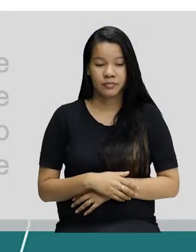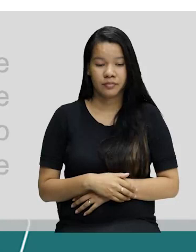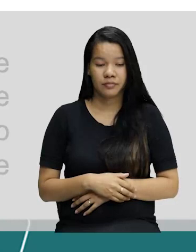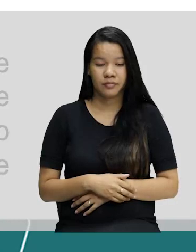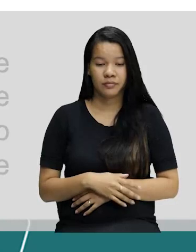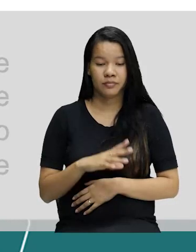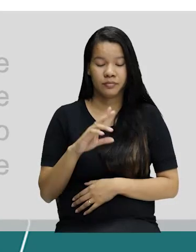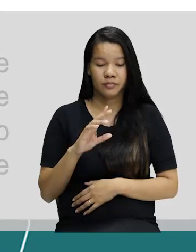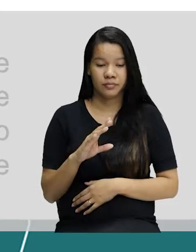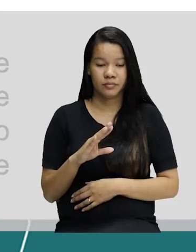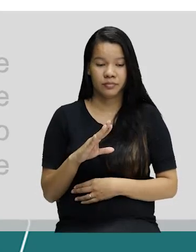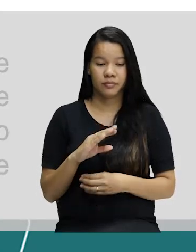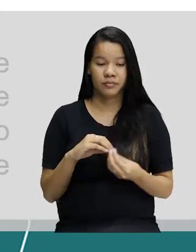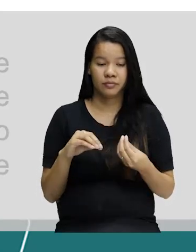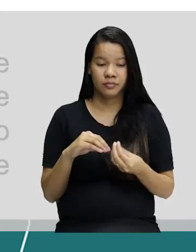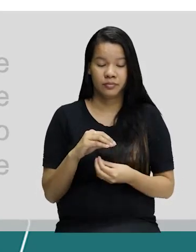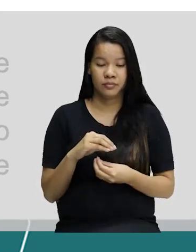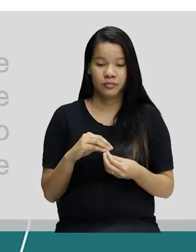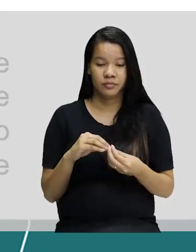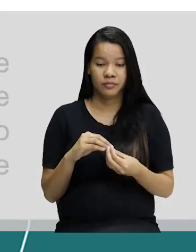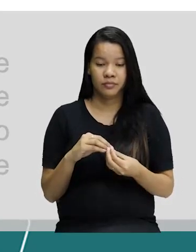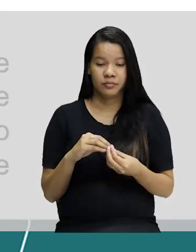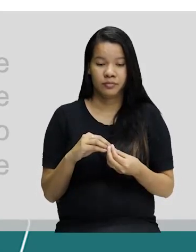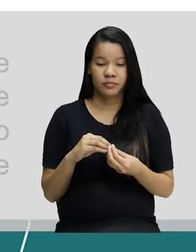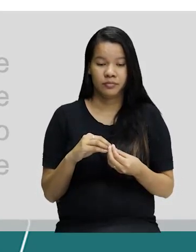Sua fórmula está aqui representada, é o